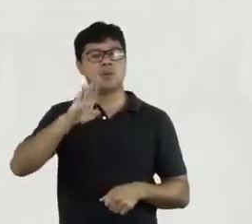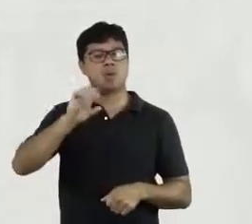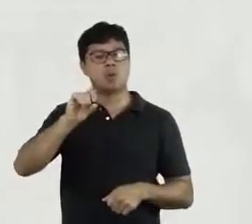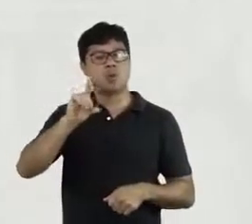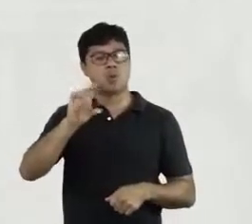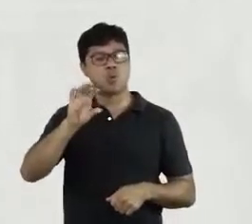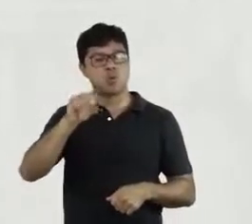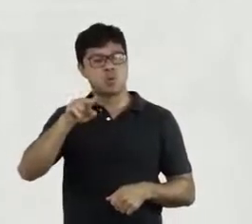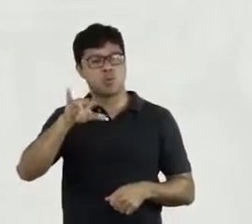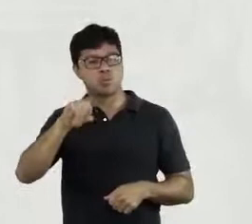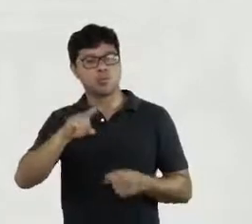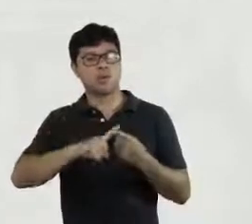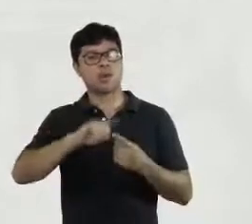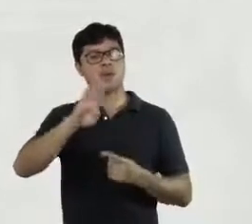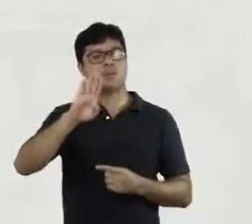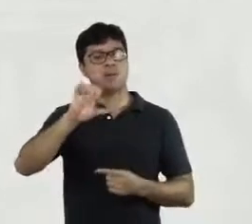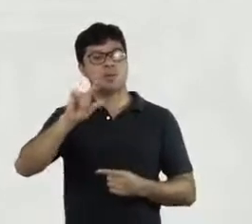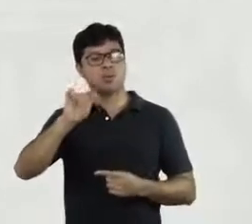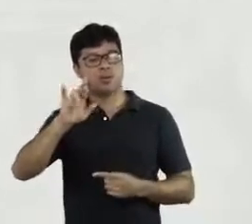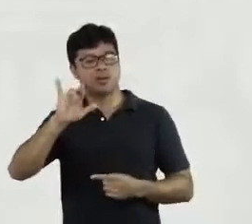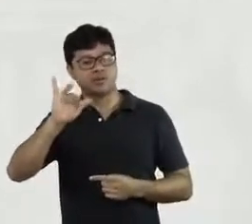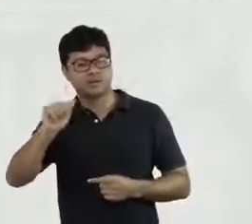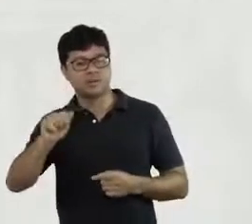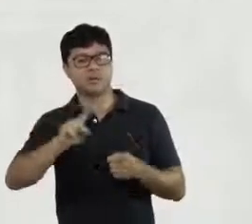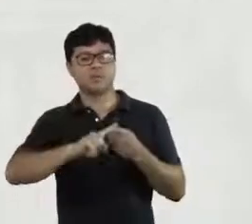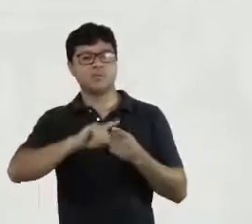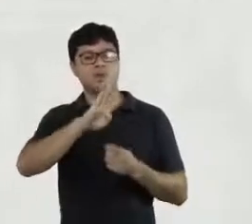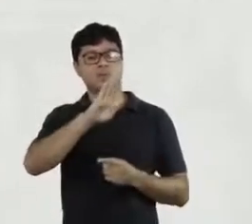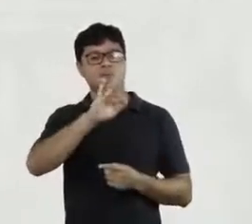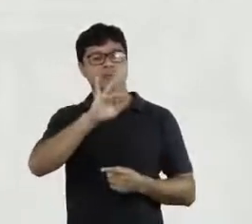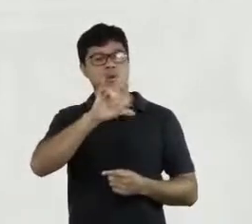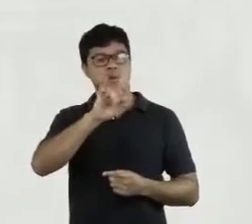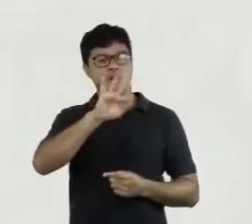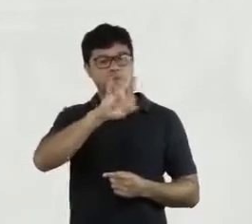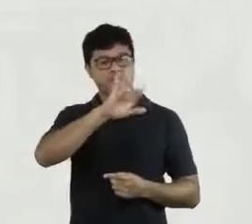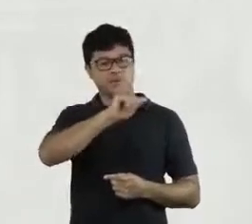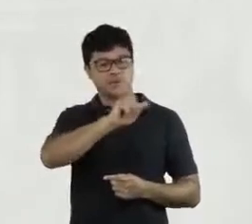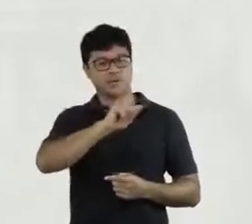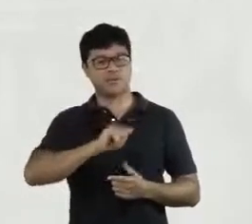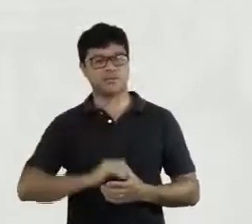bibliologia, bibliotecnia e a bibliografia.